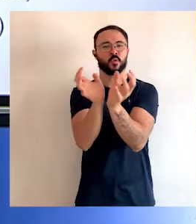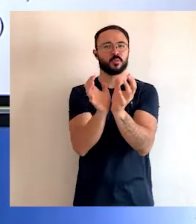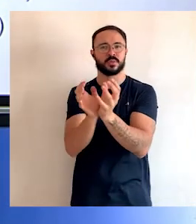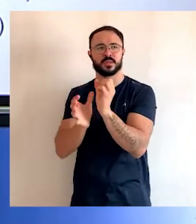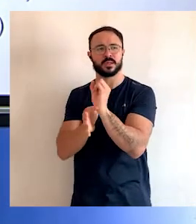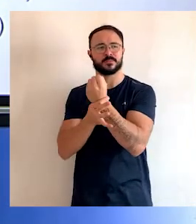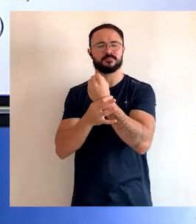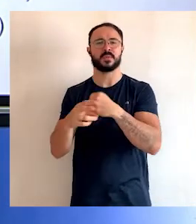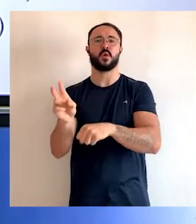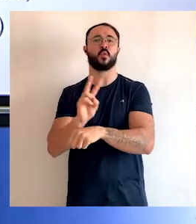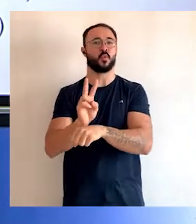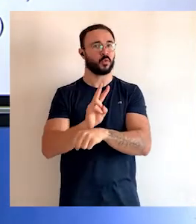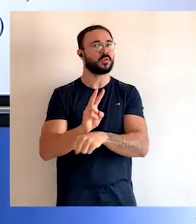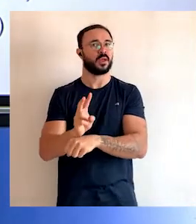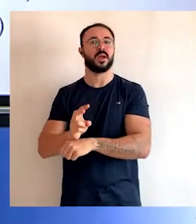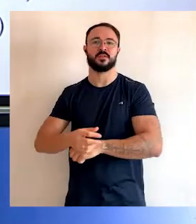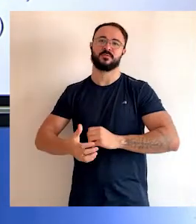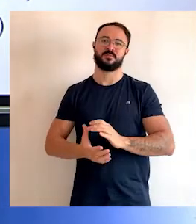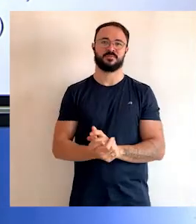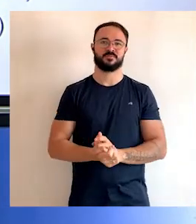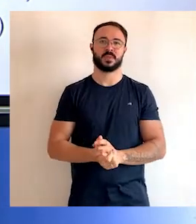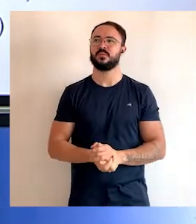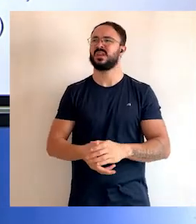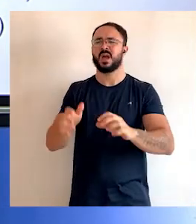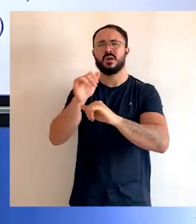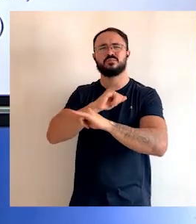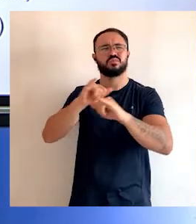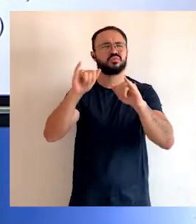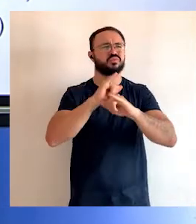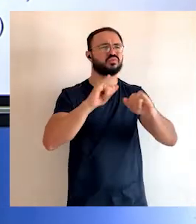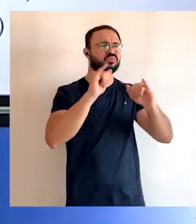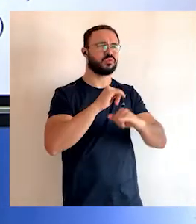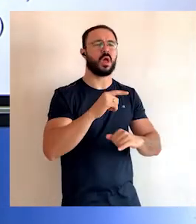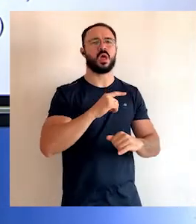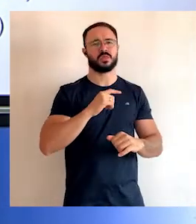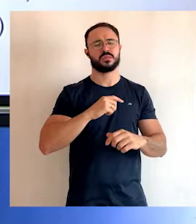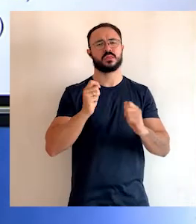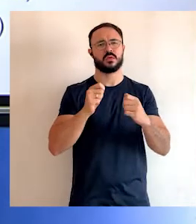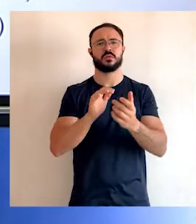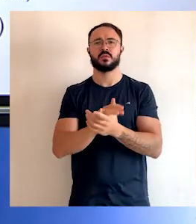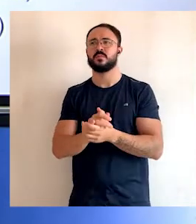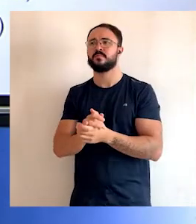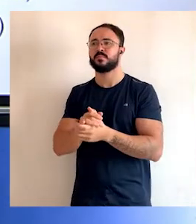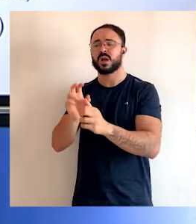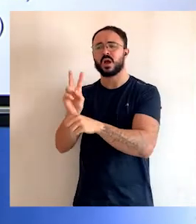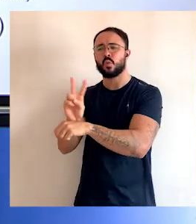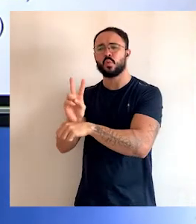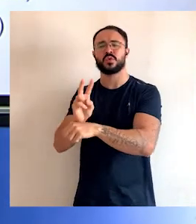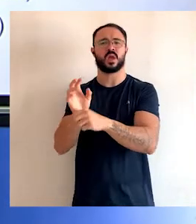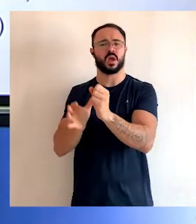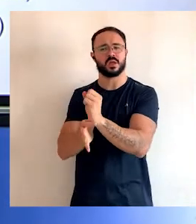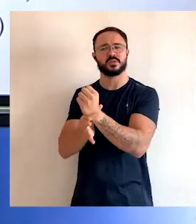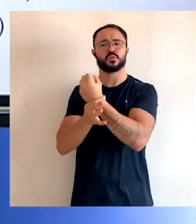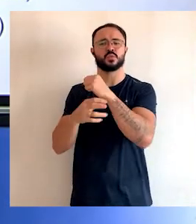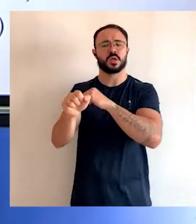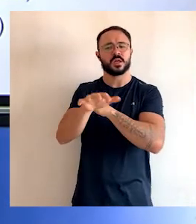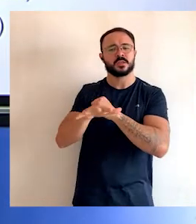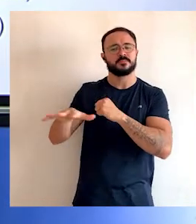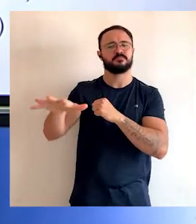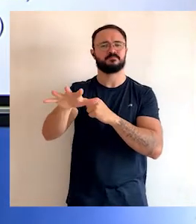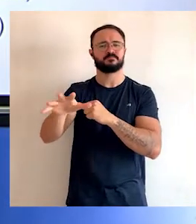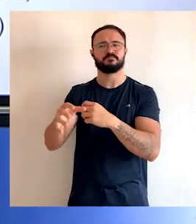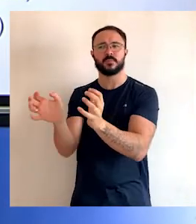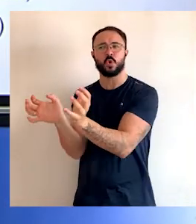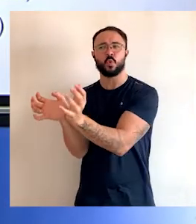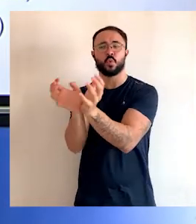feitas relacionadas à preservação dessa espécie, porque ela também vai proteger outros naquela região. Então, são espécies que necessitam de uma área